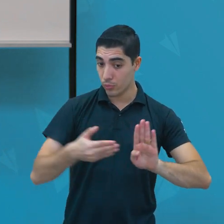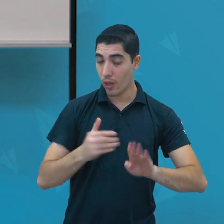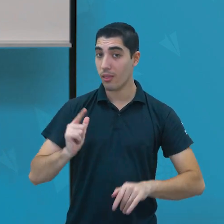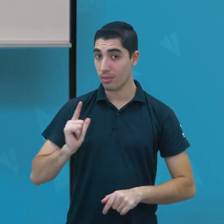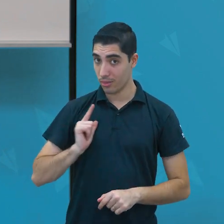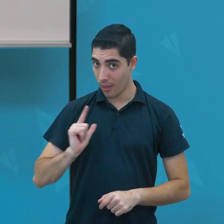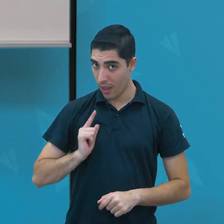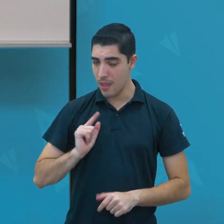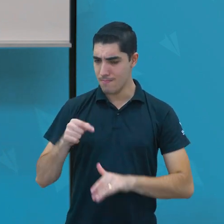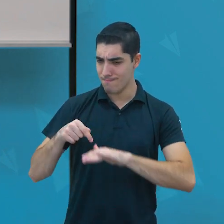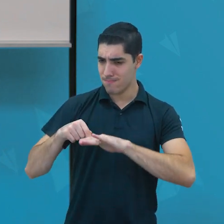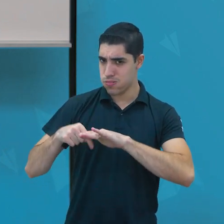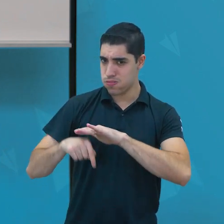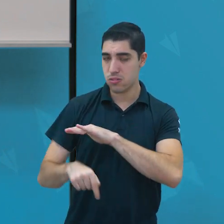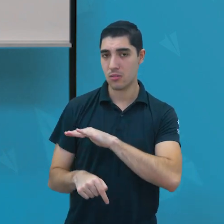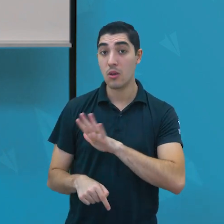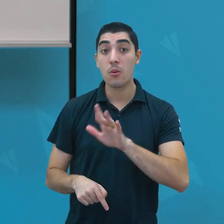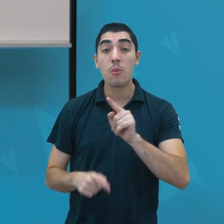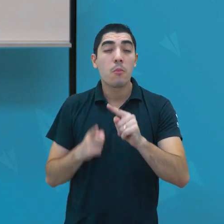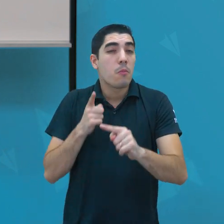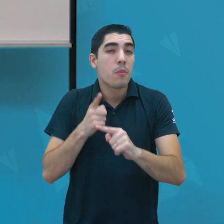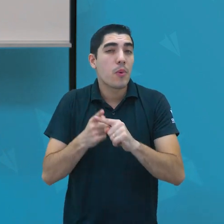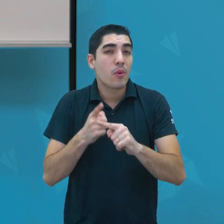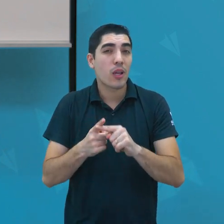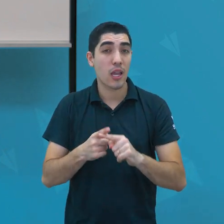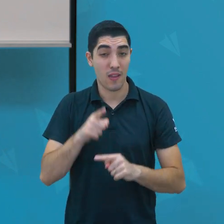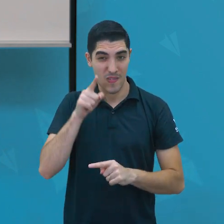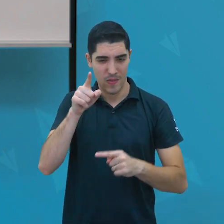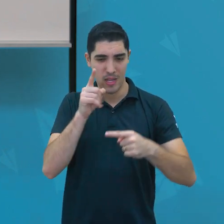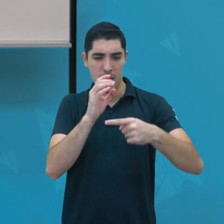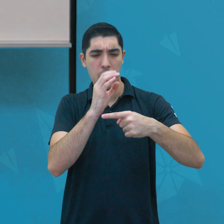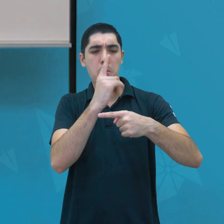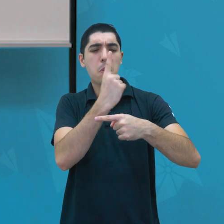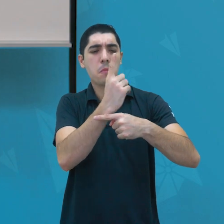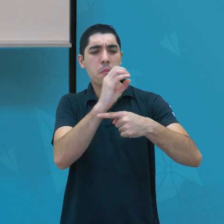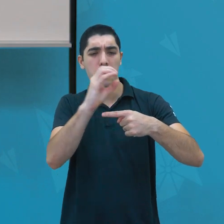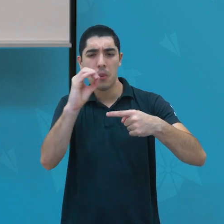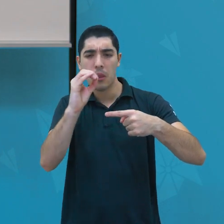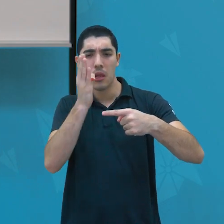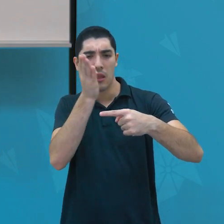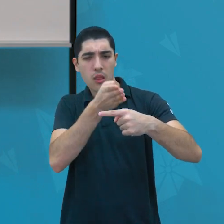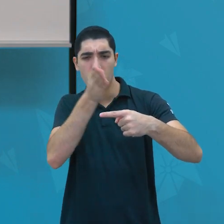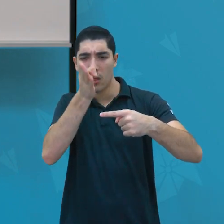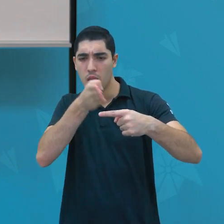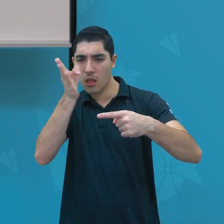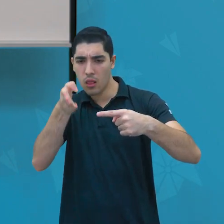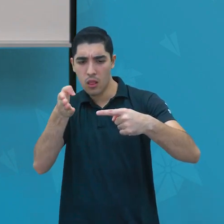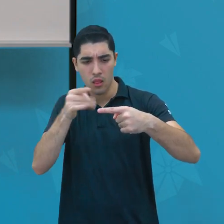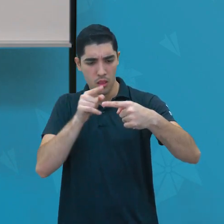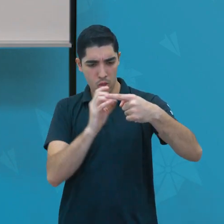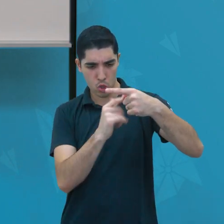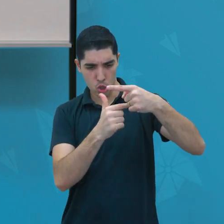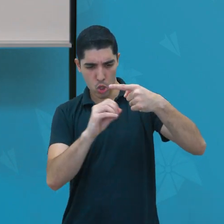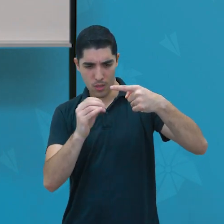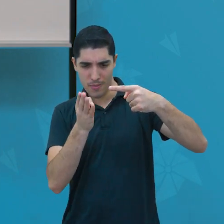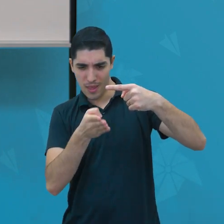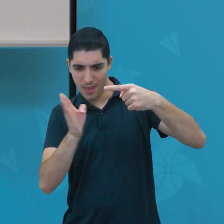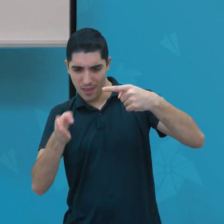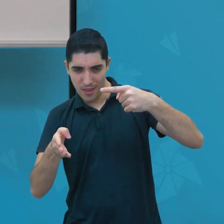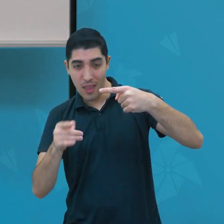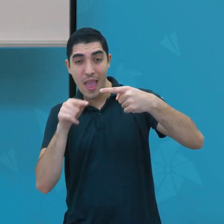aprofundada por trás disso aqui. Porque na realidade, quando você está cancelando esses zeros aqui, é só uma forma